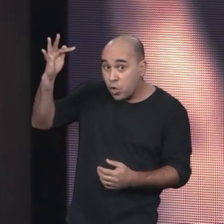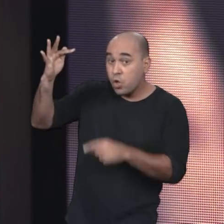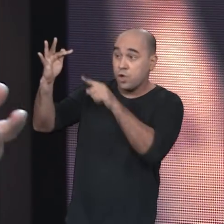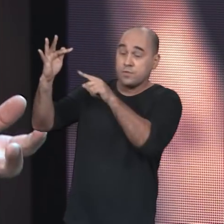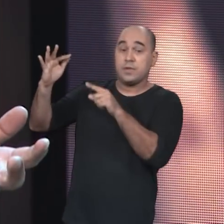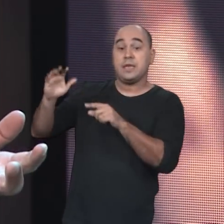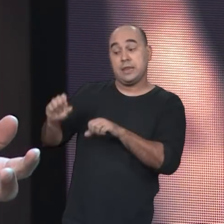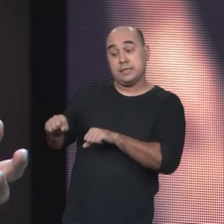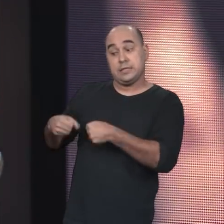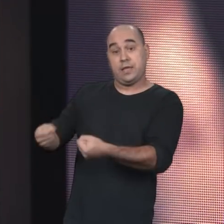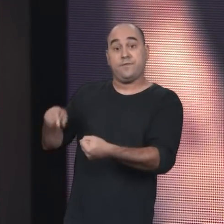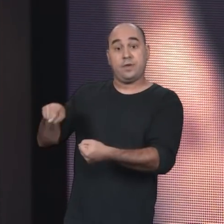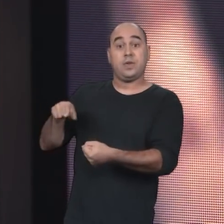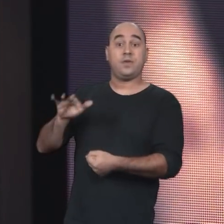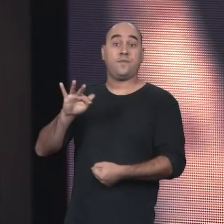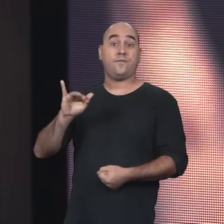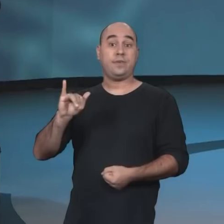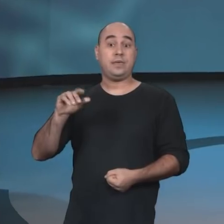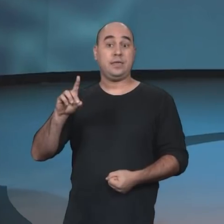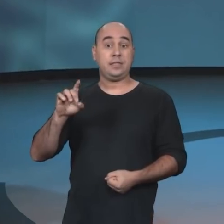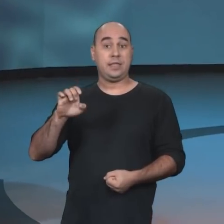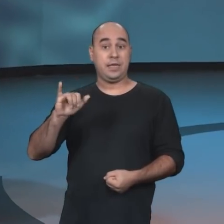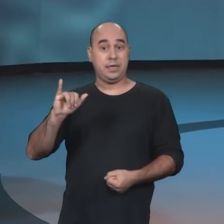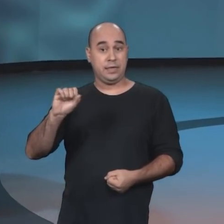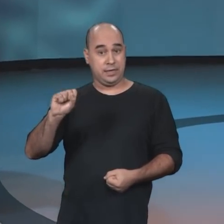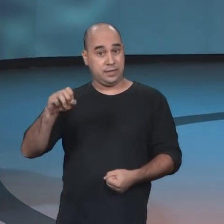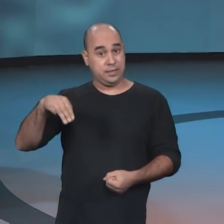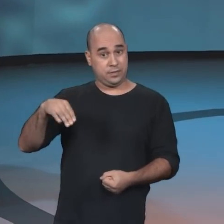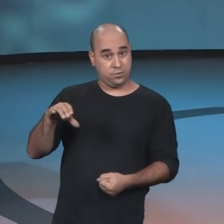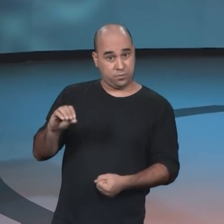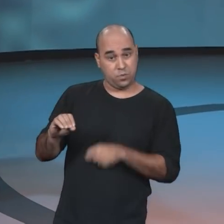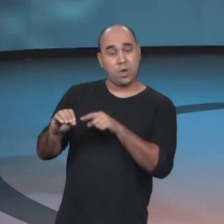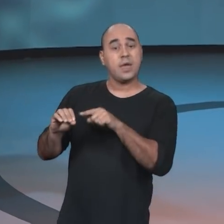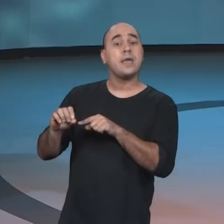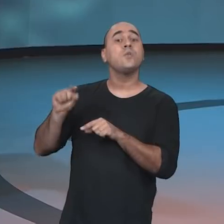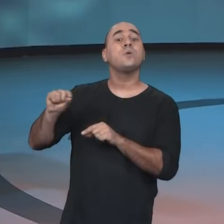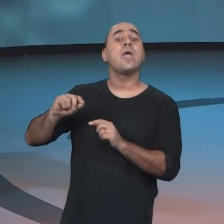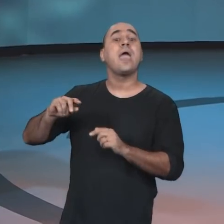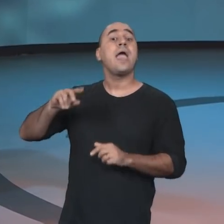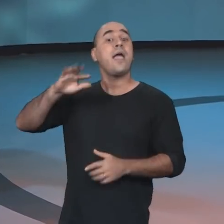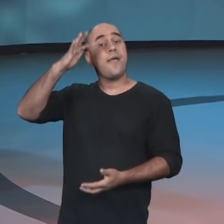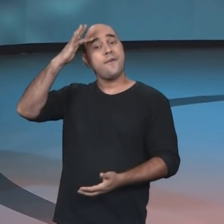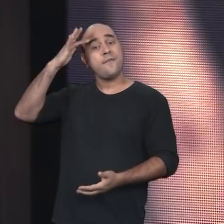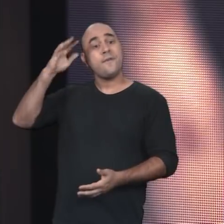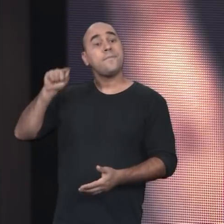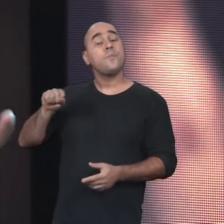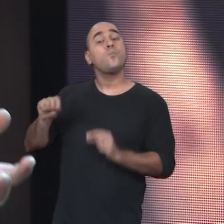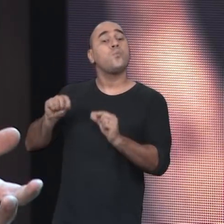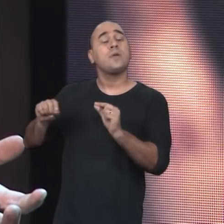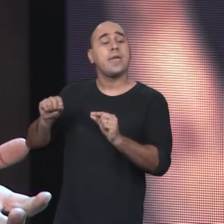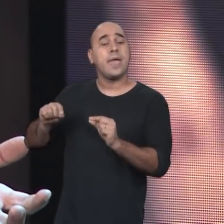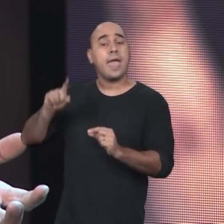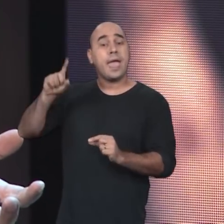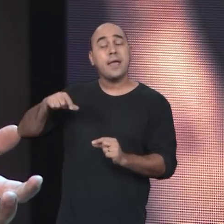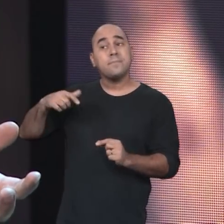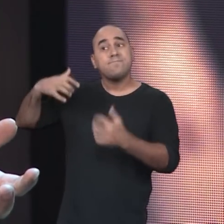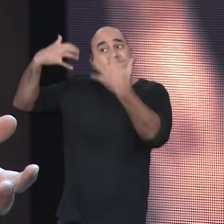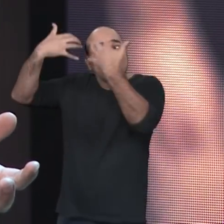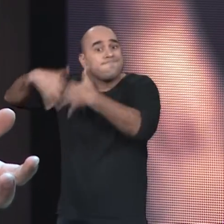como Soren Kierkegaard, por exemplo, a rigor, o fideísmo é a fé que não demanda nenhuma evidência